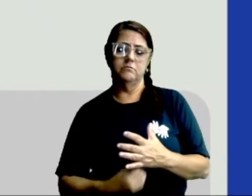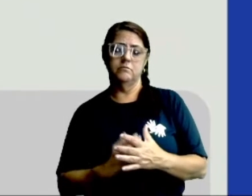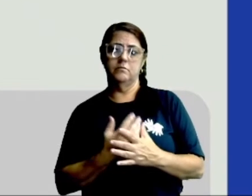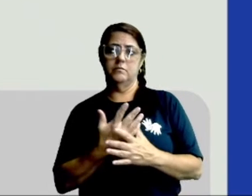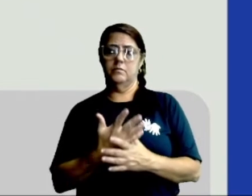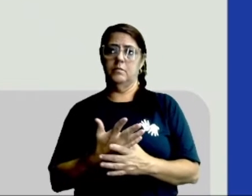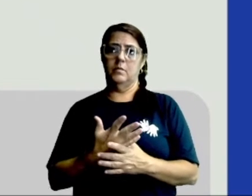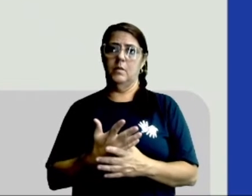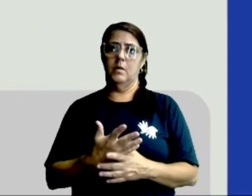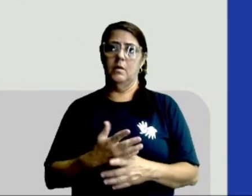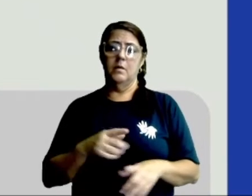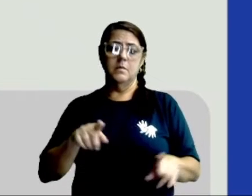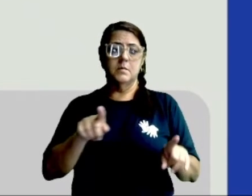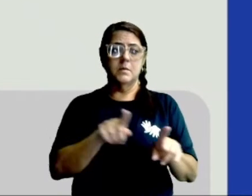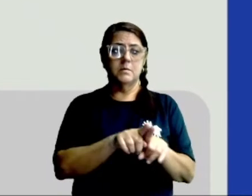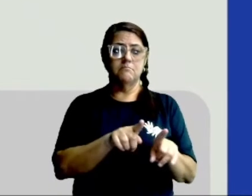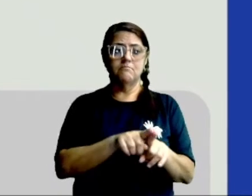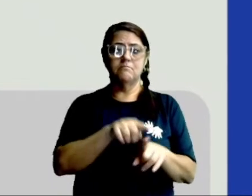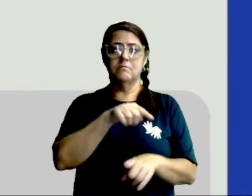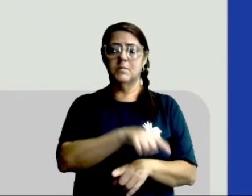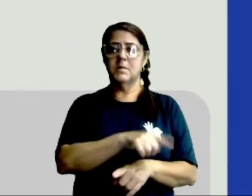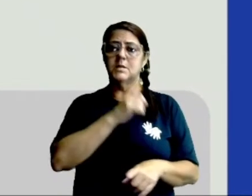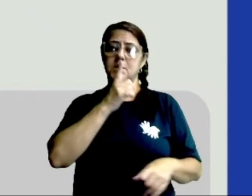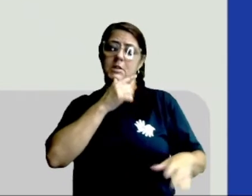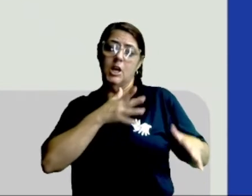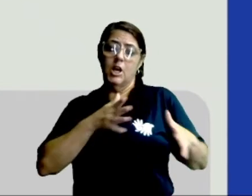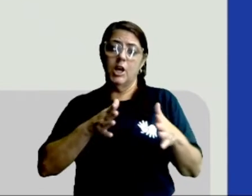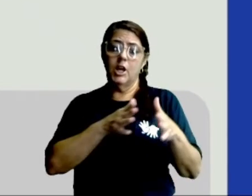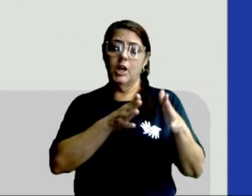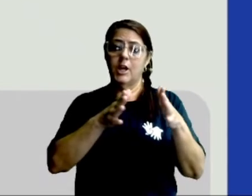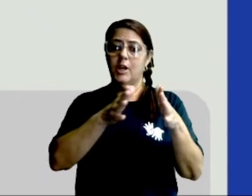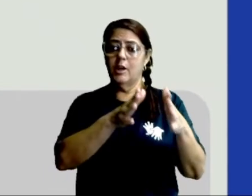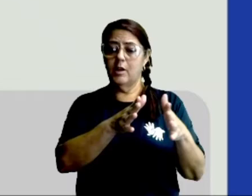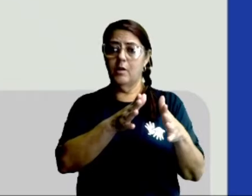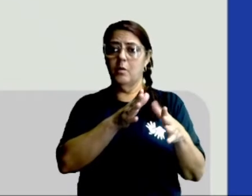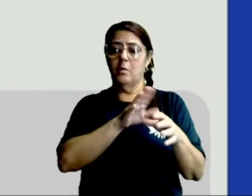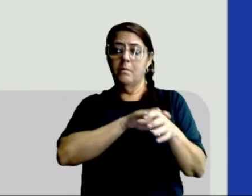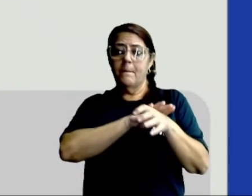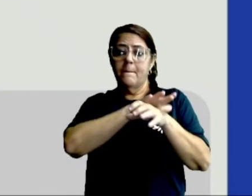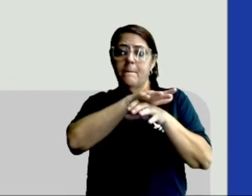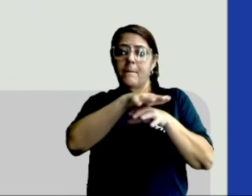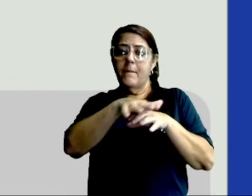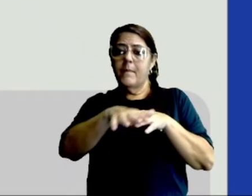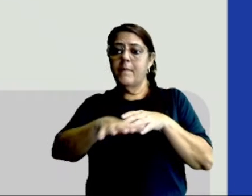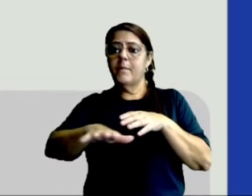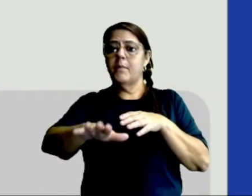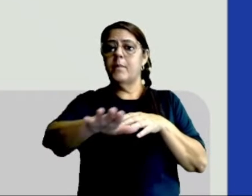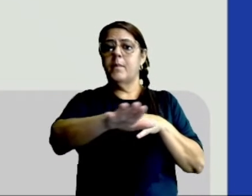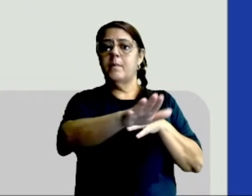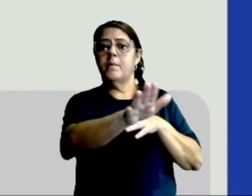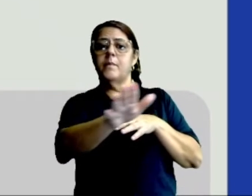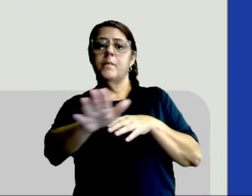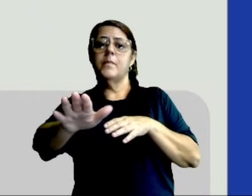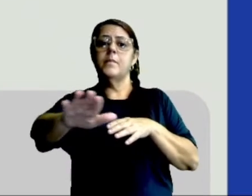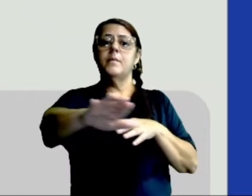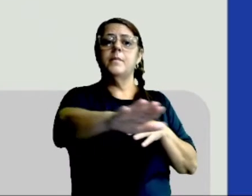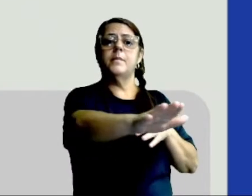justamente dessa alimentação de água desses rios voadores. Esse rio, ele passa, né, essa umidade ela passa, vem por